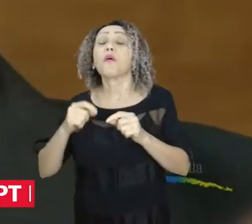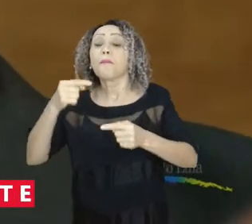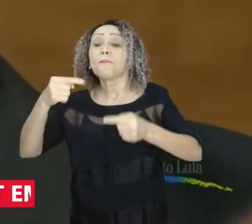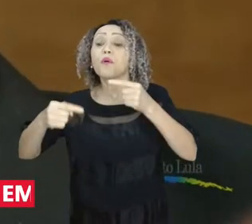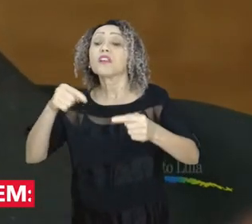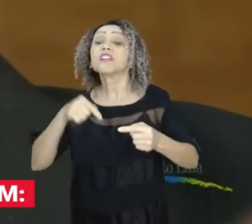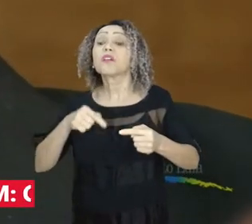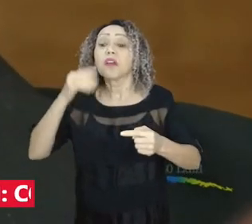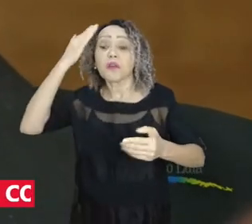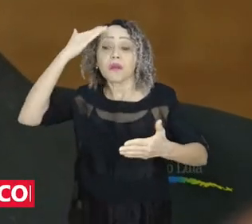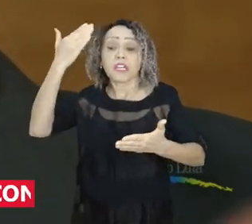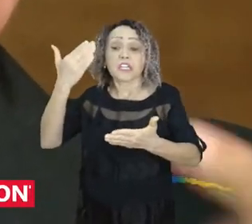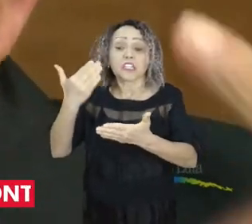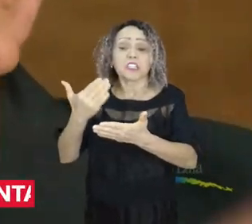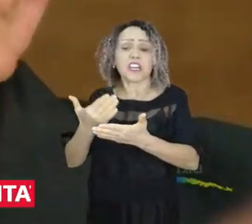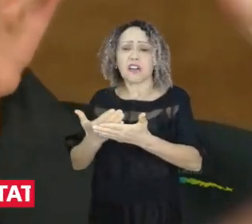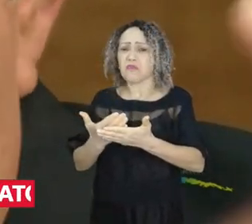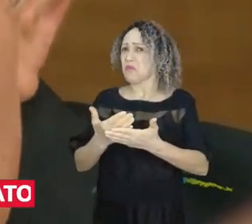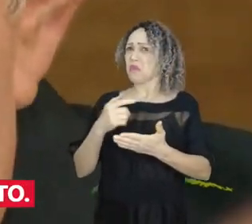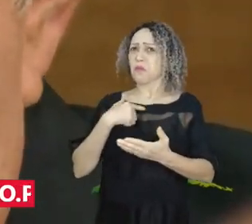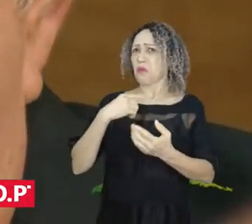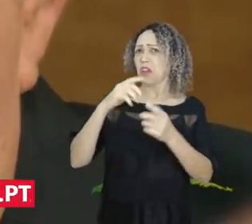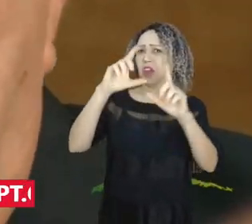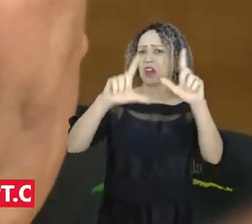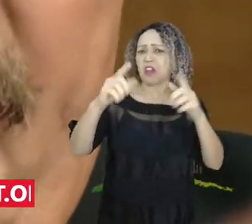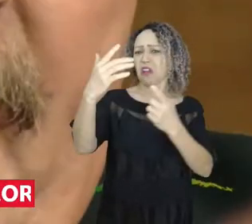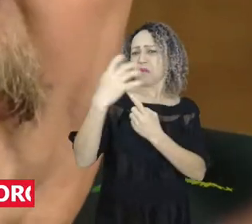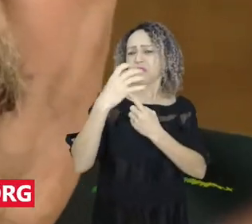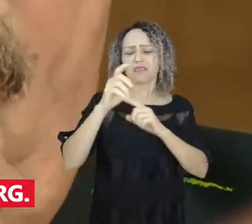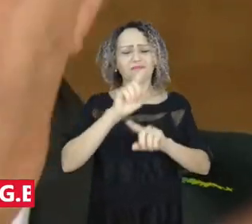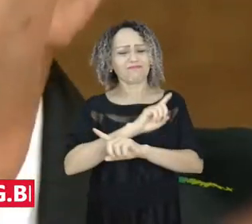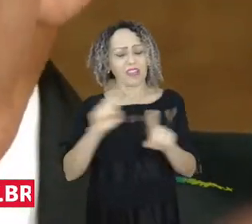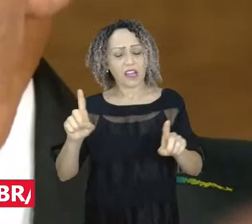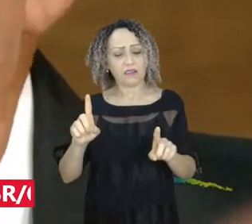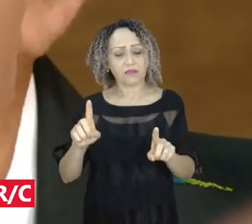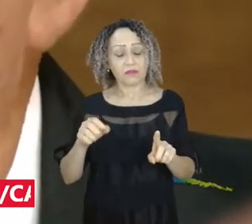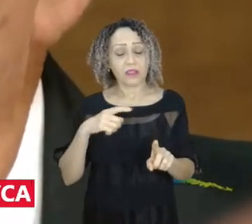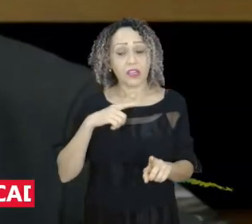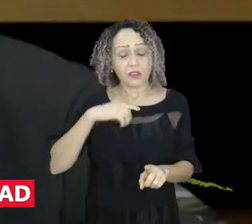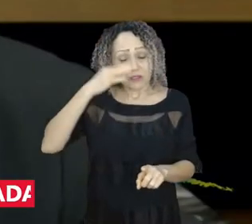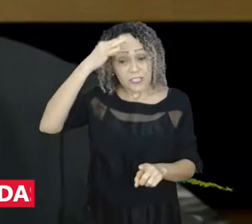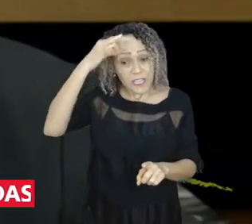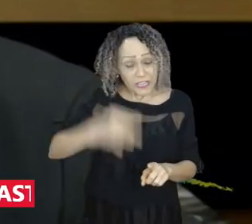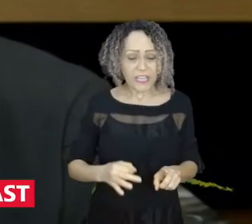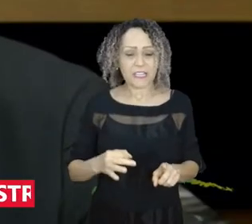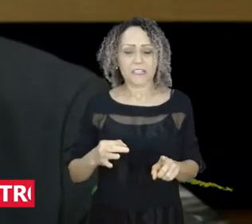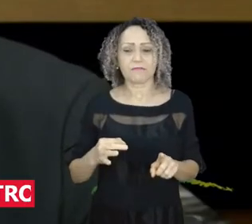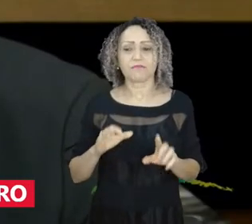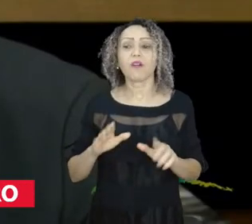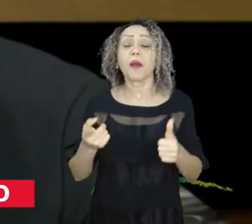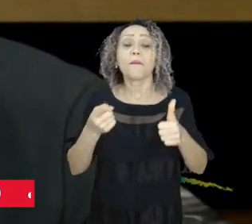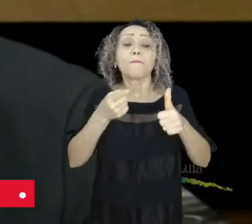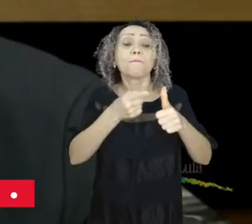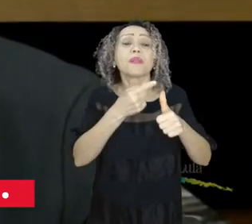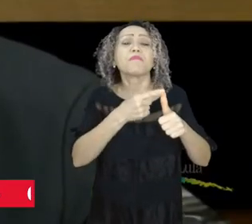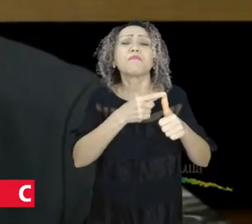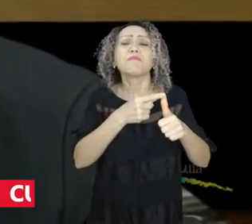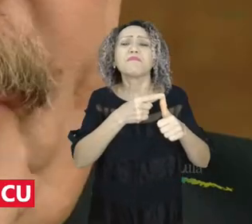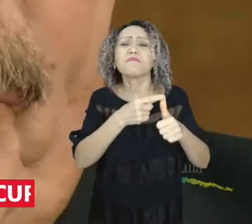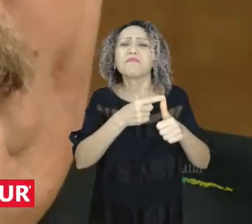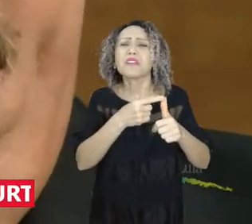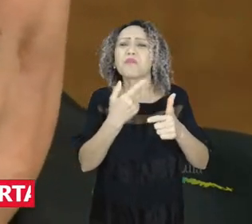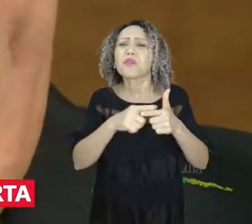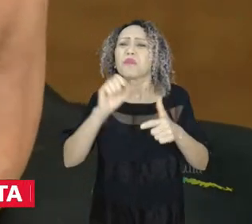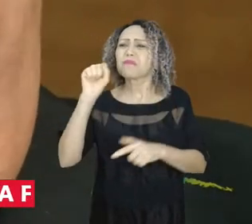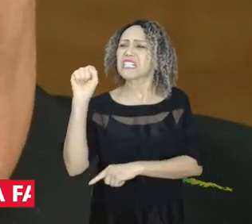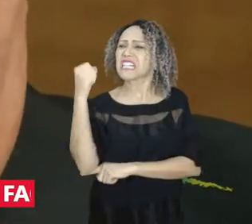acreditava e que eu tinha certeza que era possível fazer, nós teimamos. A primeira coisa grave que nós encontramos